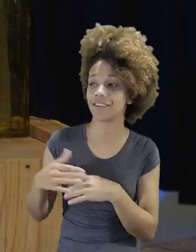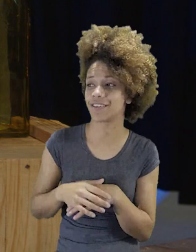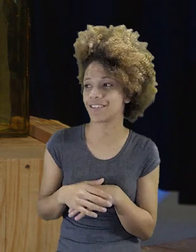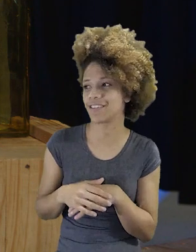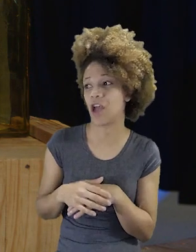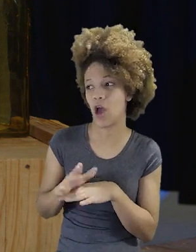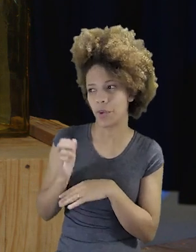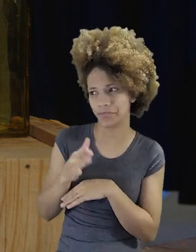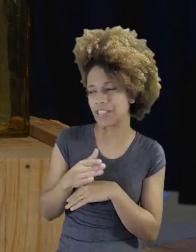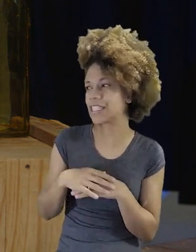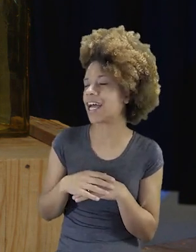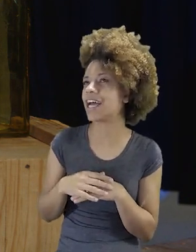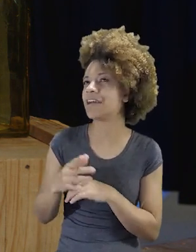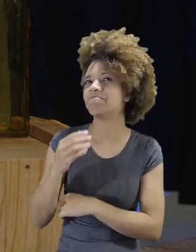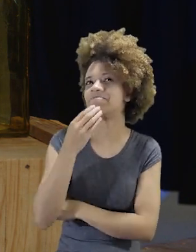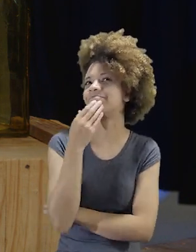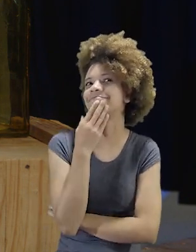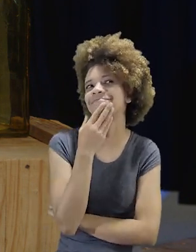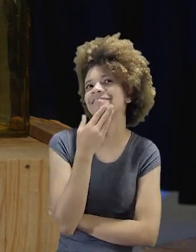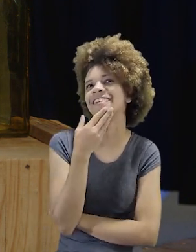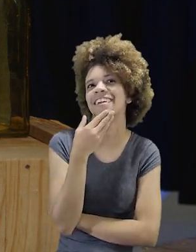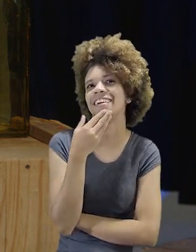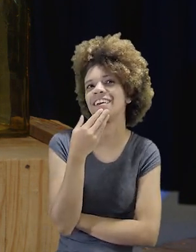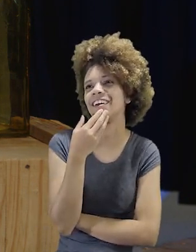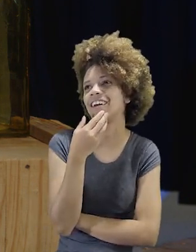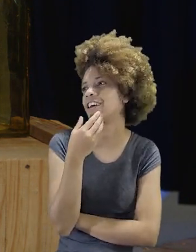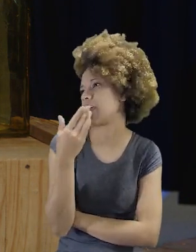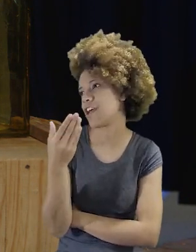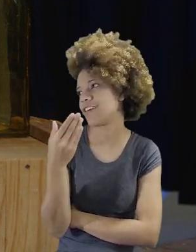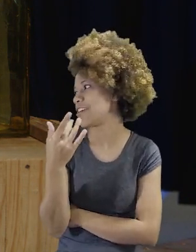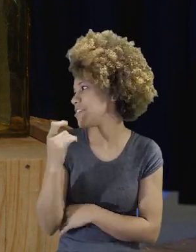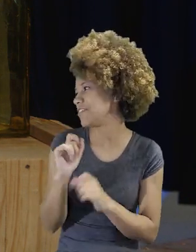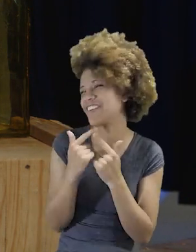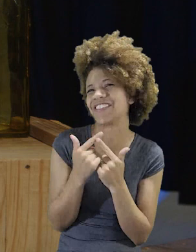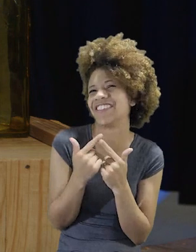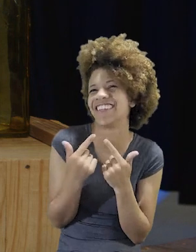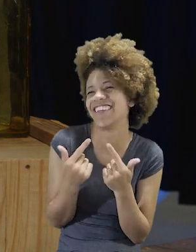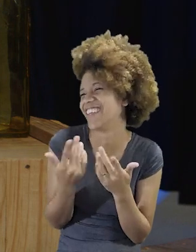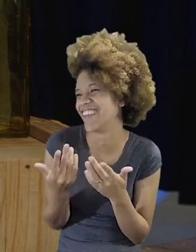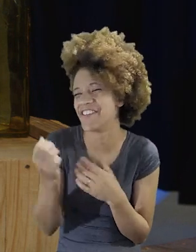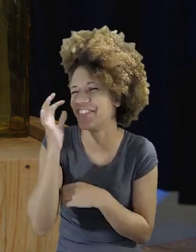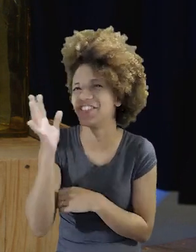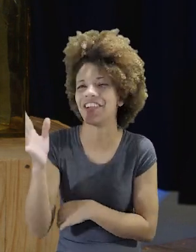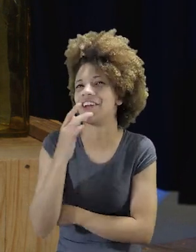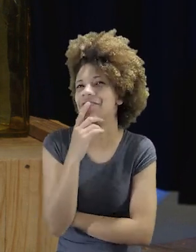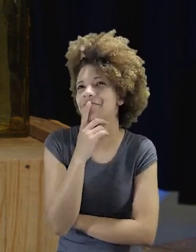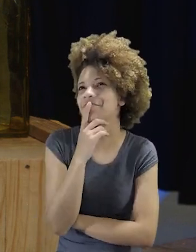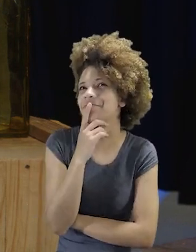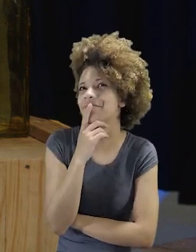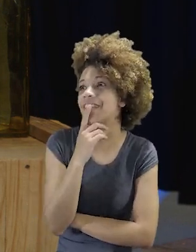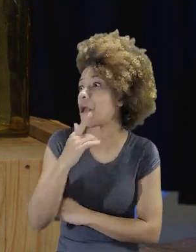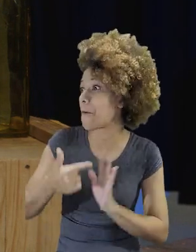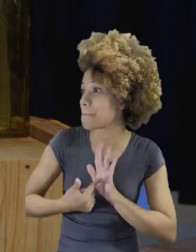porque ó como o cara é é ele fico sorrindo ele